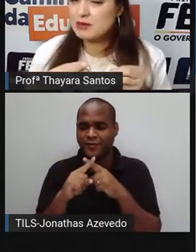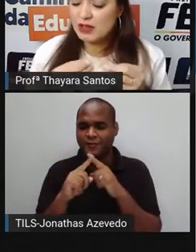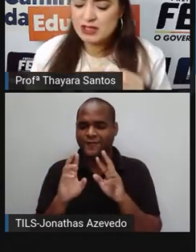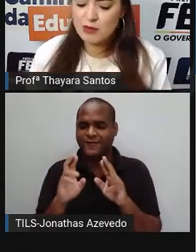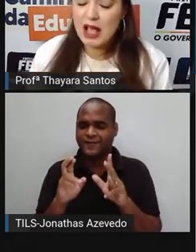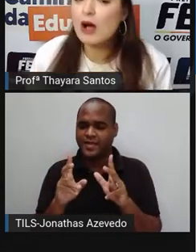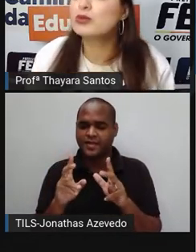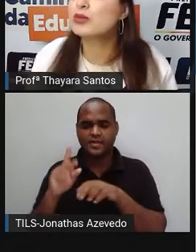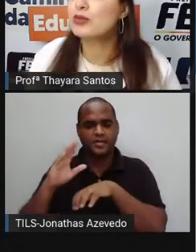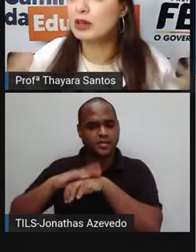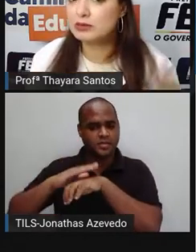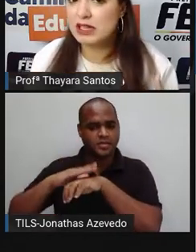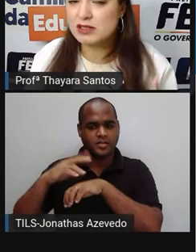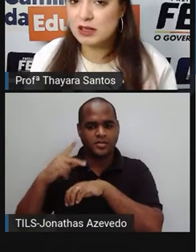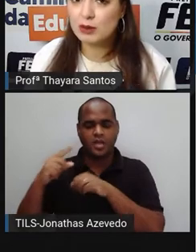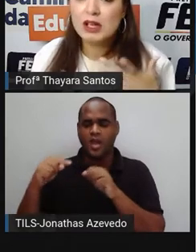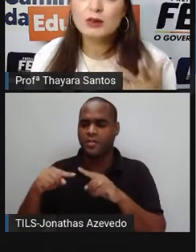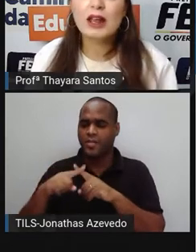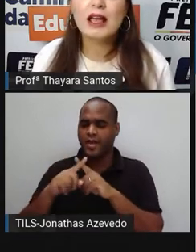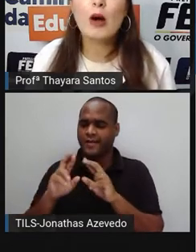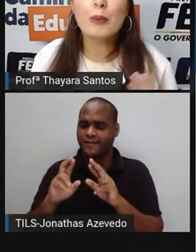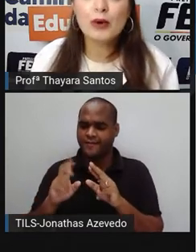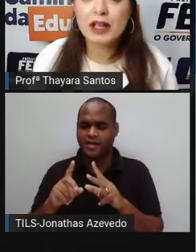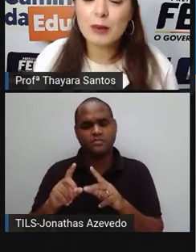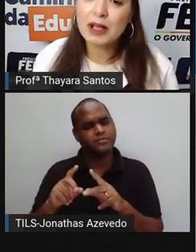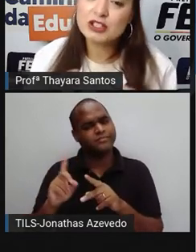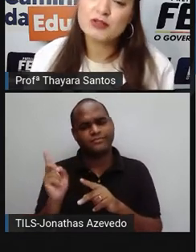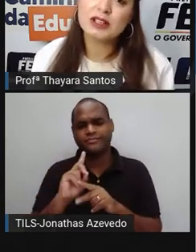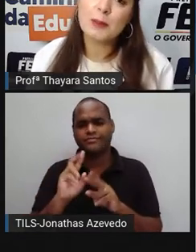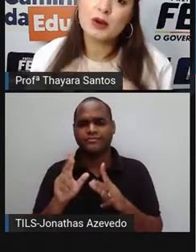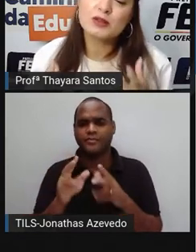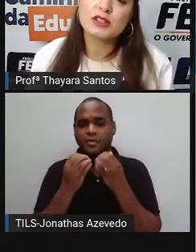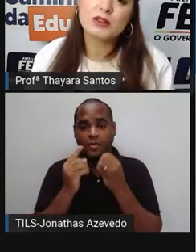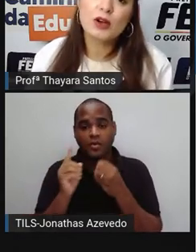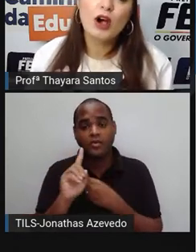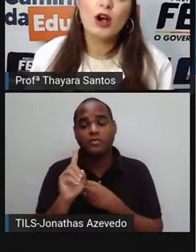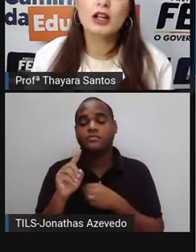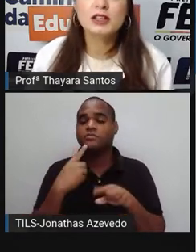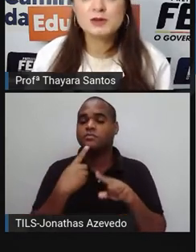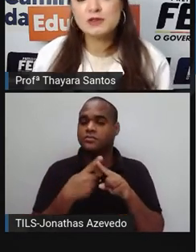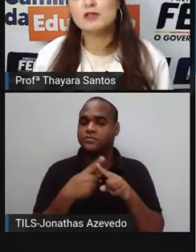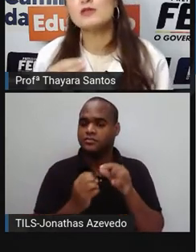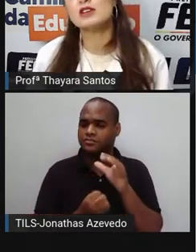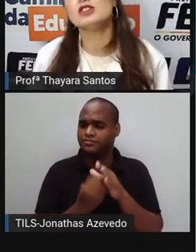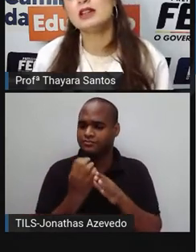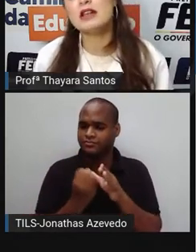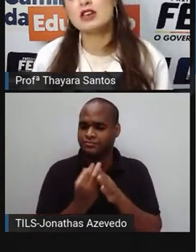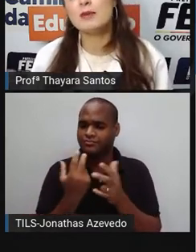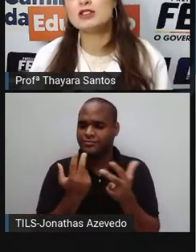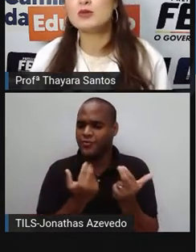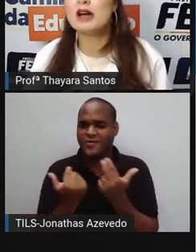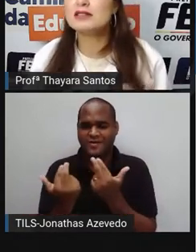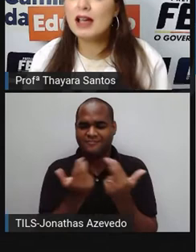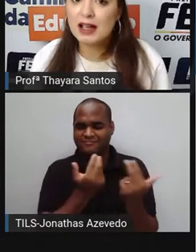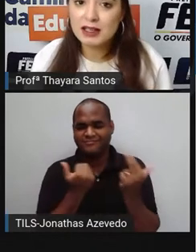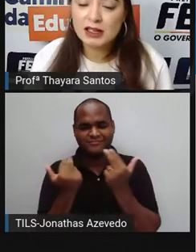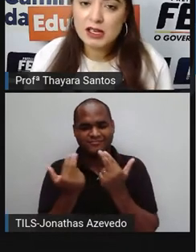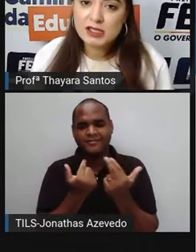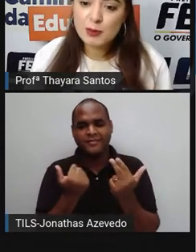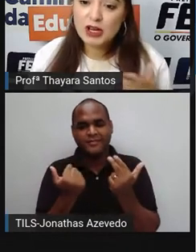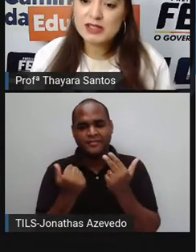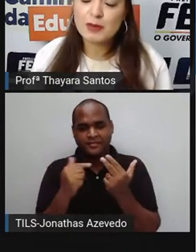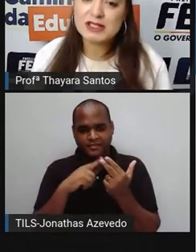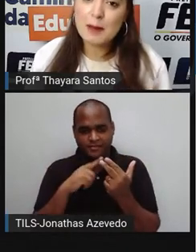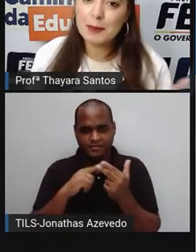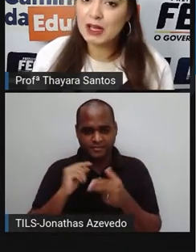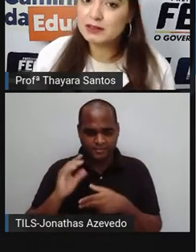ela mesma ela mesmo fazer uma auto fecundação não é legal porque porque a gente vai estar produzindo organismos que vão ser geneticamente iguais a